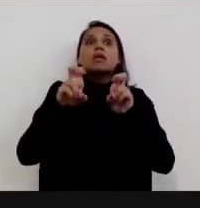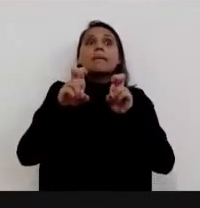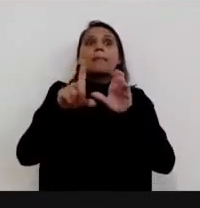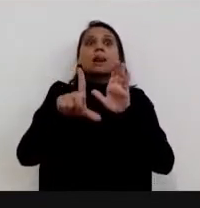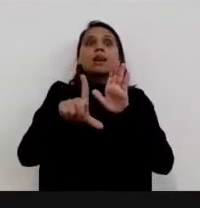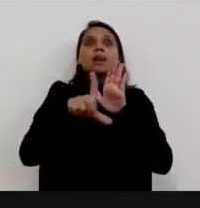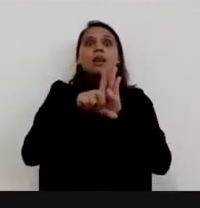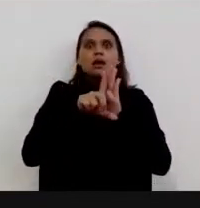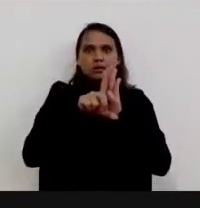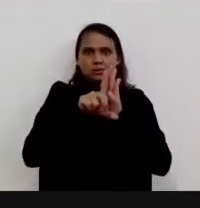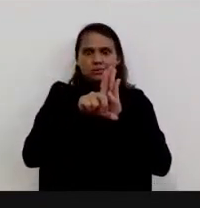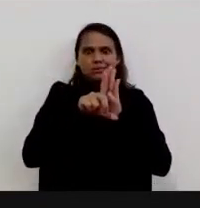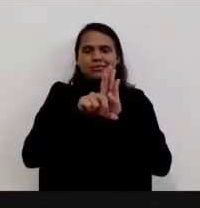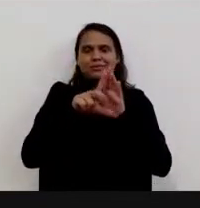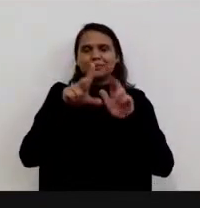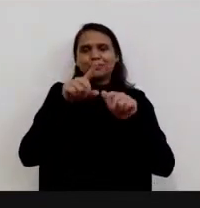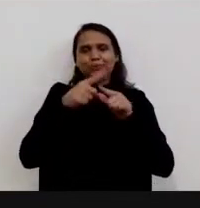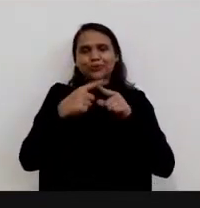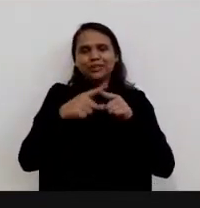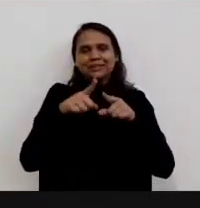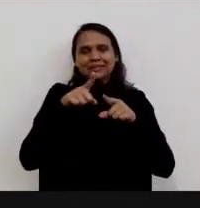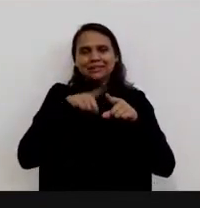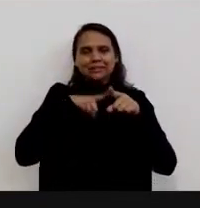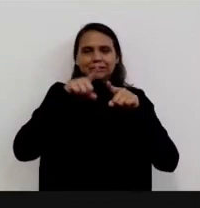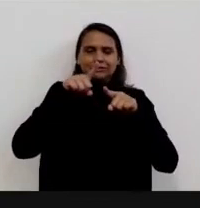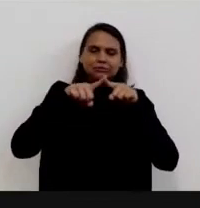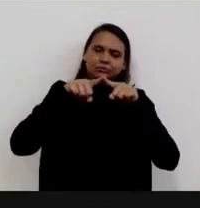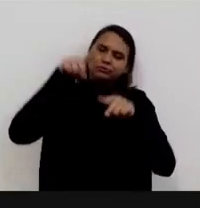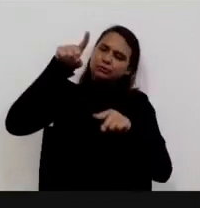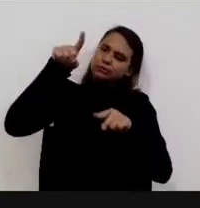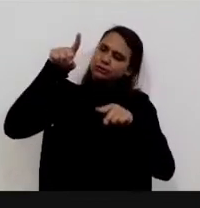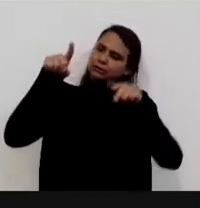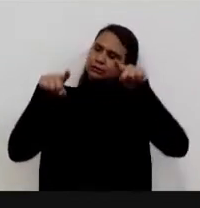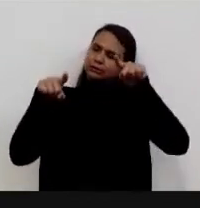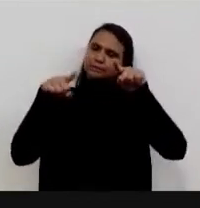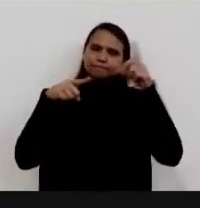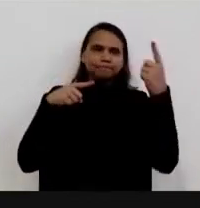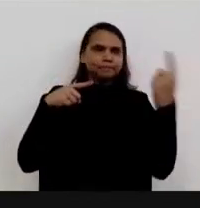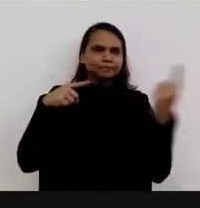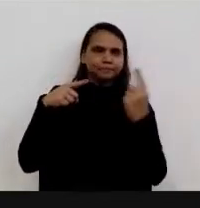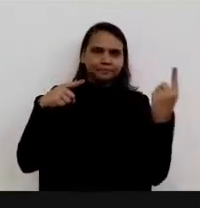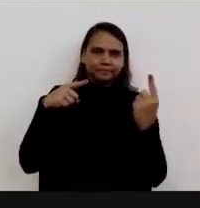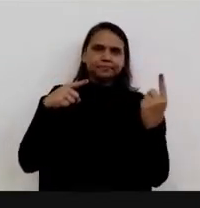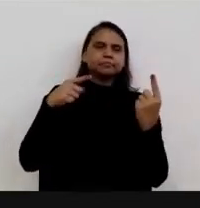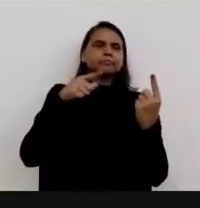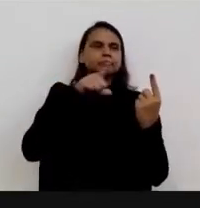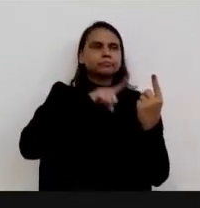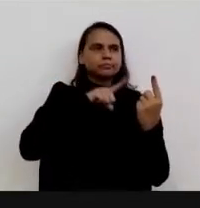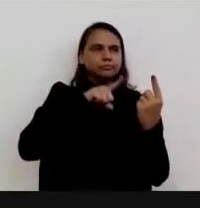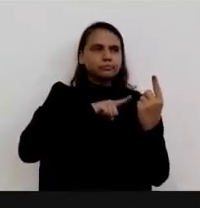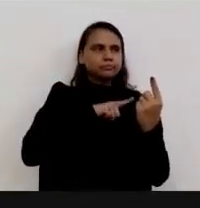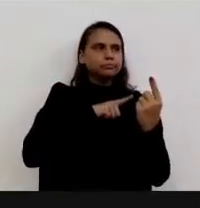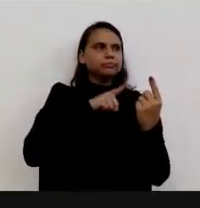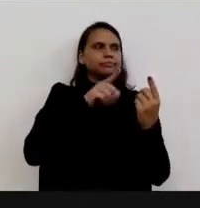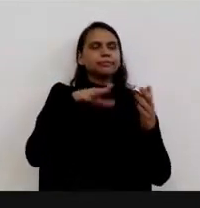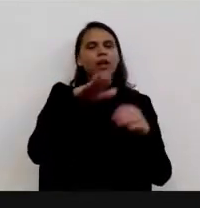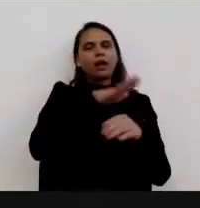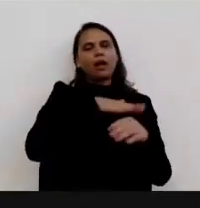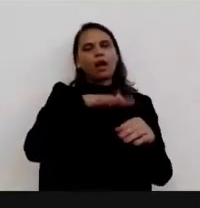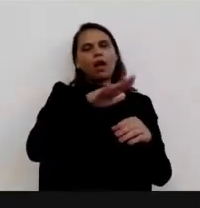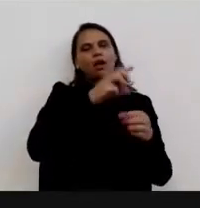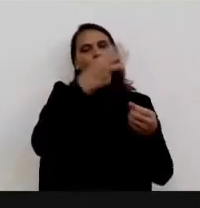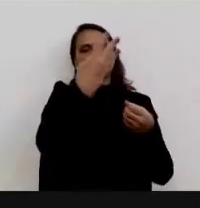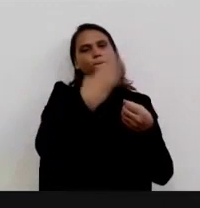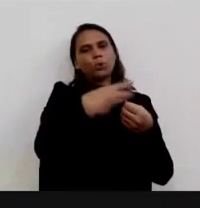sessão legislativa, porque há uma variação entre a primeira, né, a segunda já temos eleições municipais. No caso